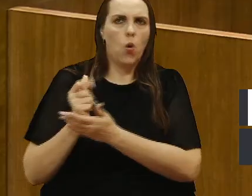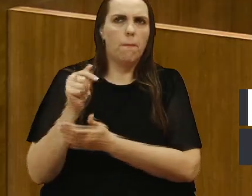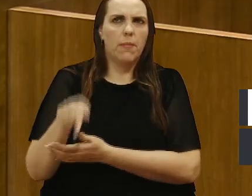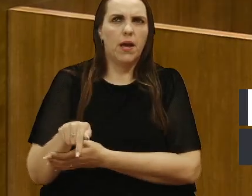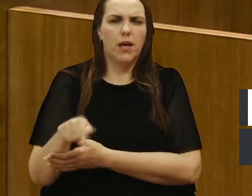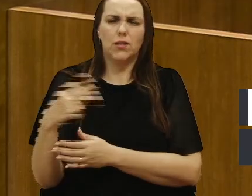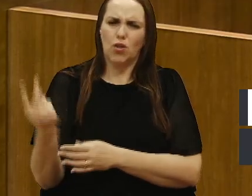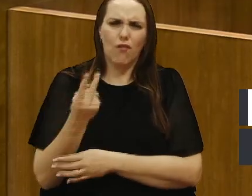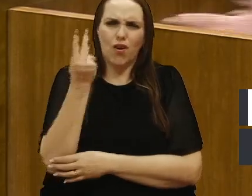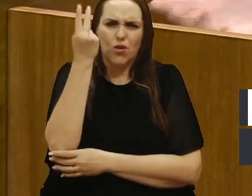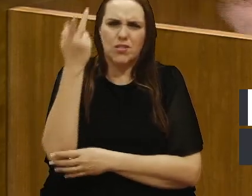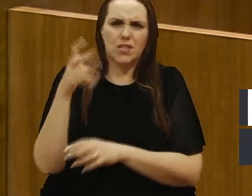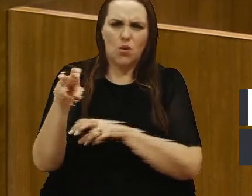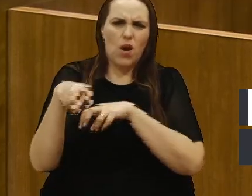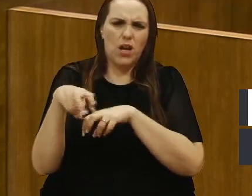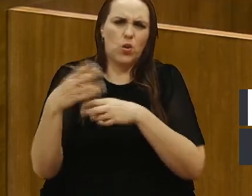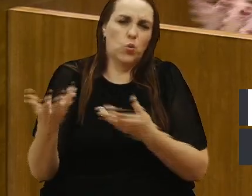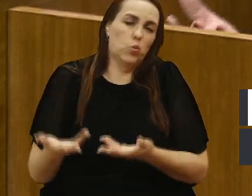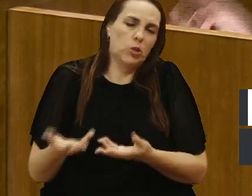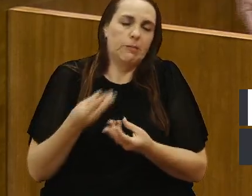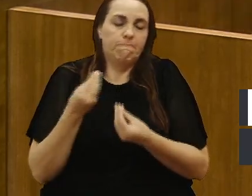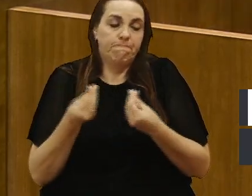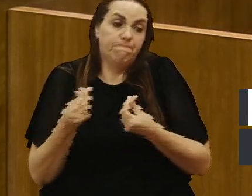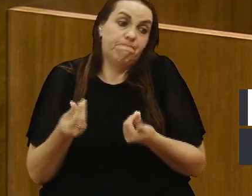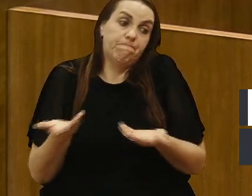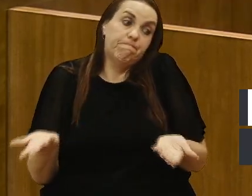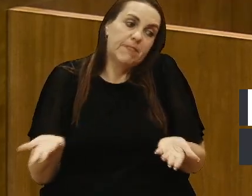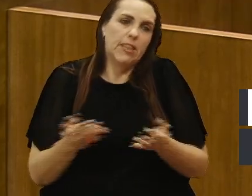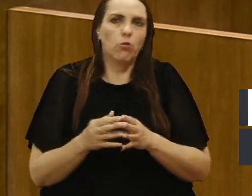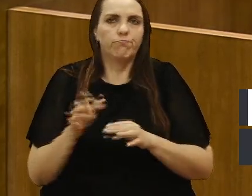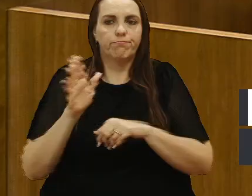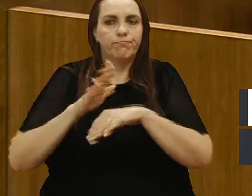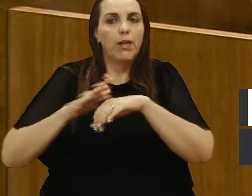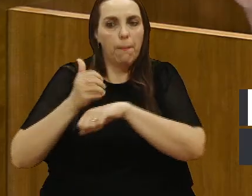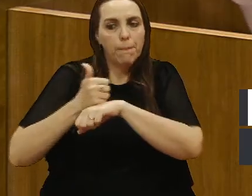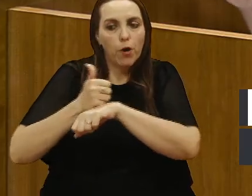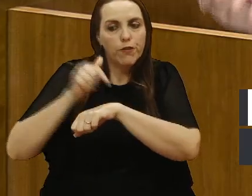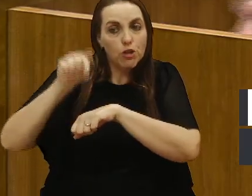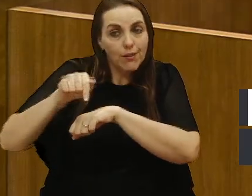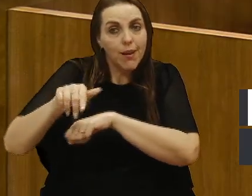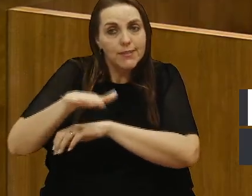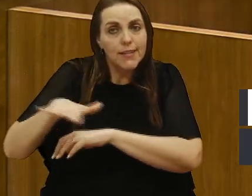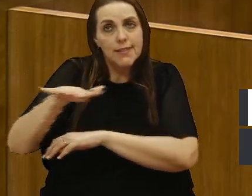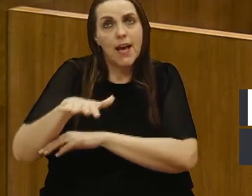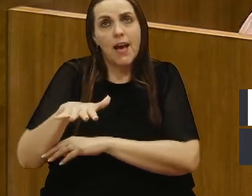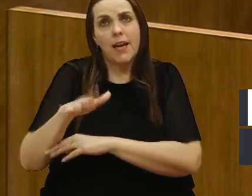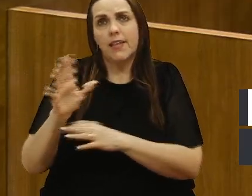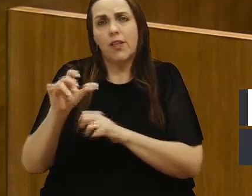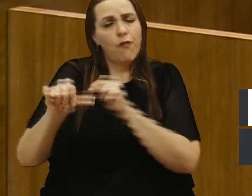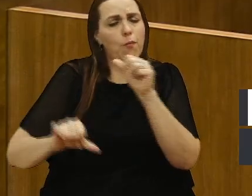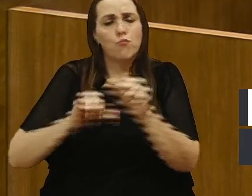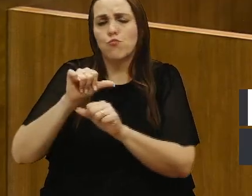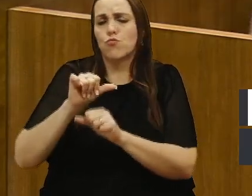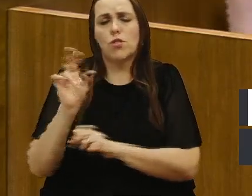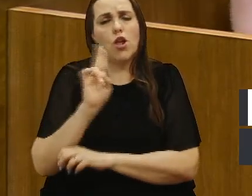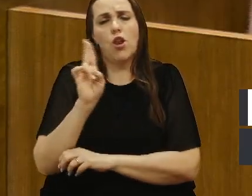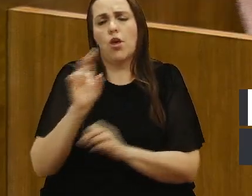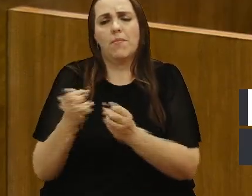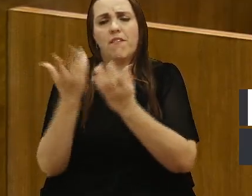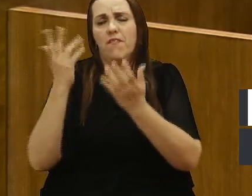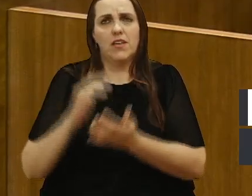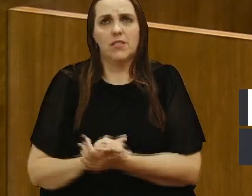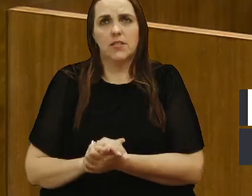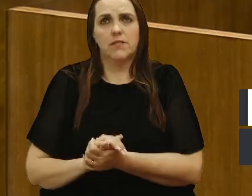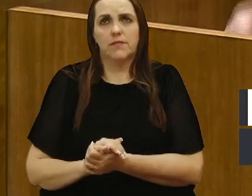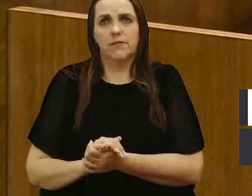os nossos agricultores? Bom, se a gente não valoriza os nossos agricultores, então a gente tem que mudar o nome da festa. Vamos mudar o nome